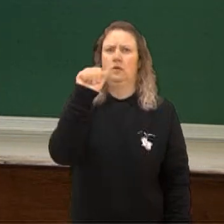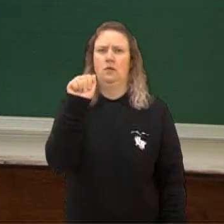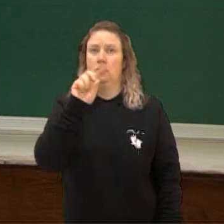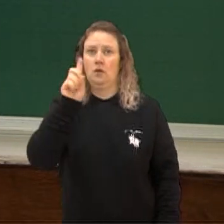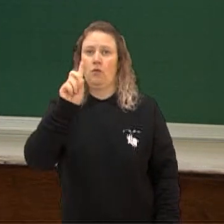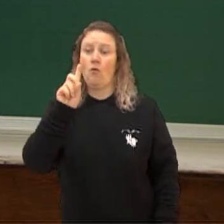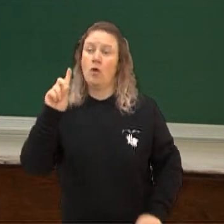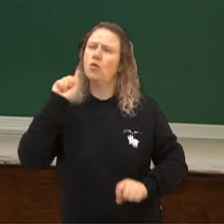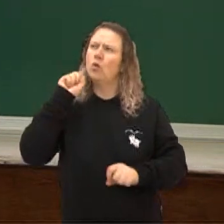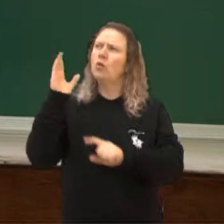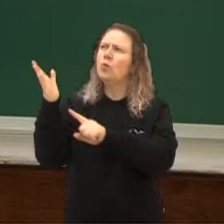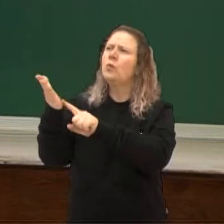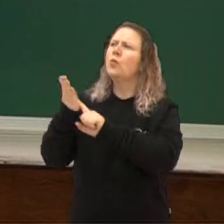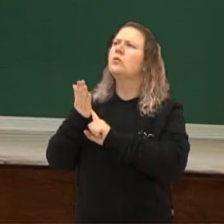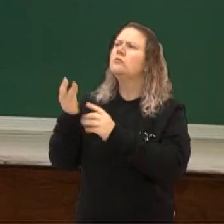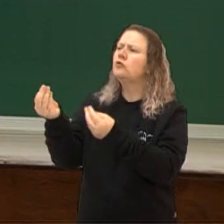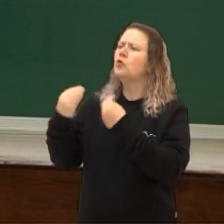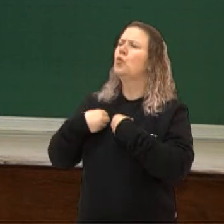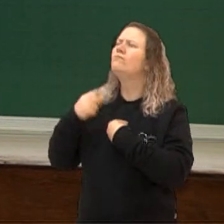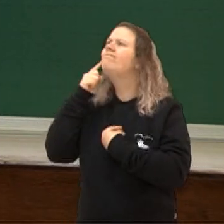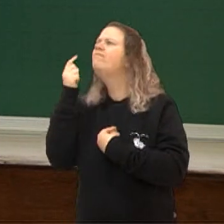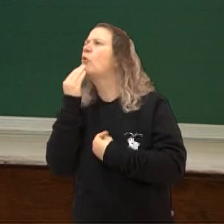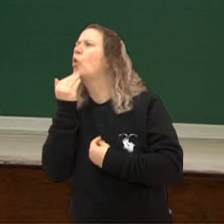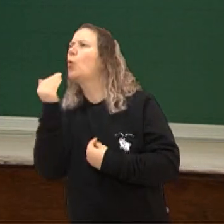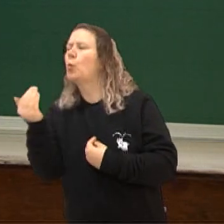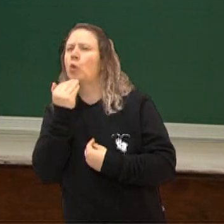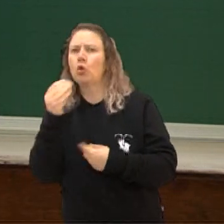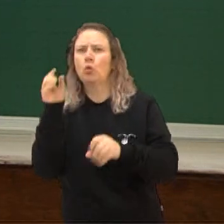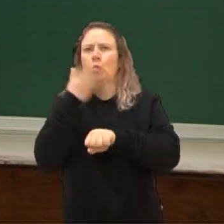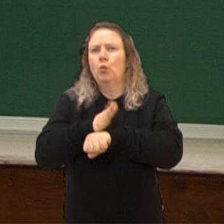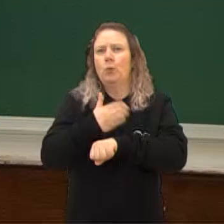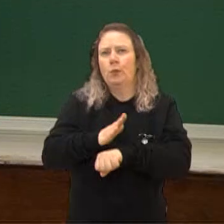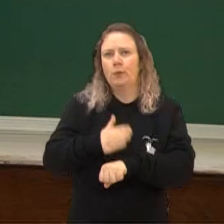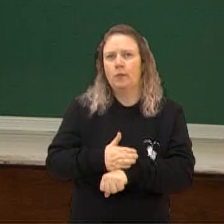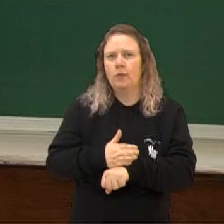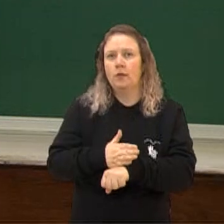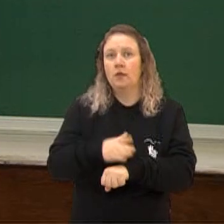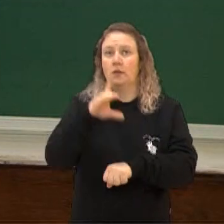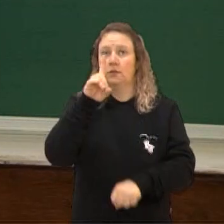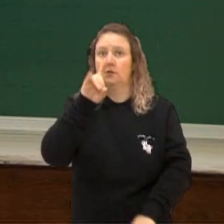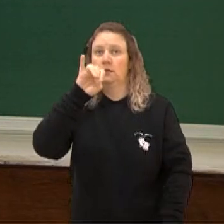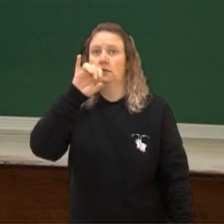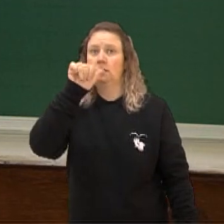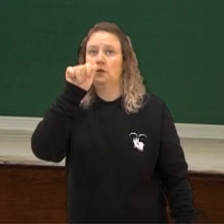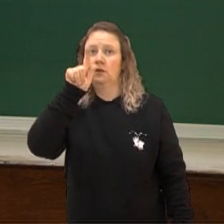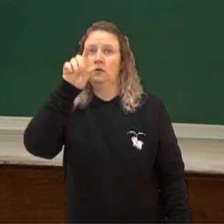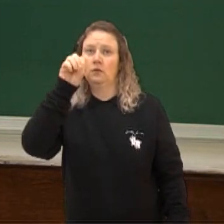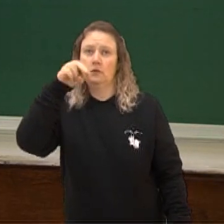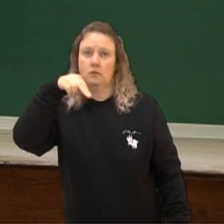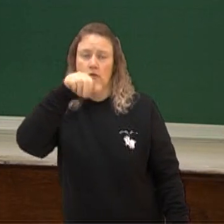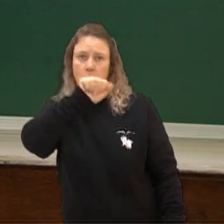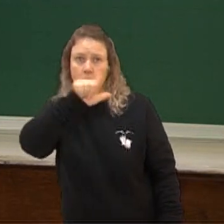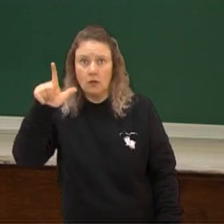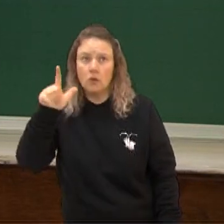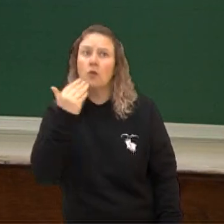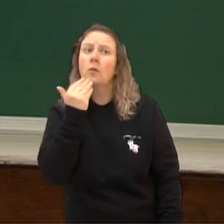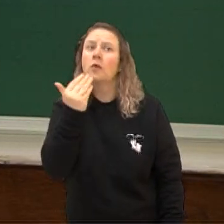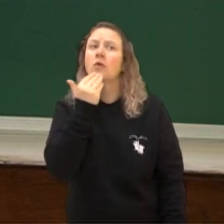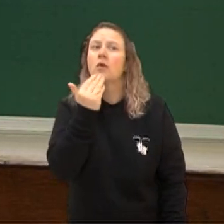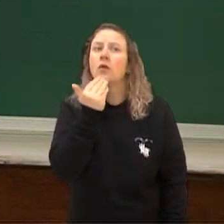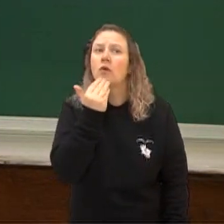diagonal. E o que foi pedido para nós foi a